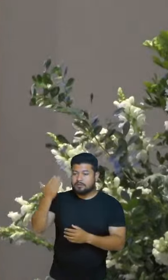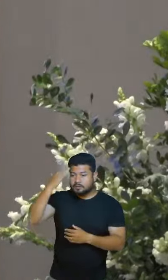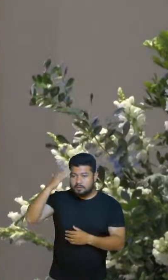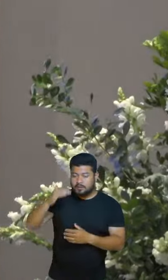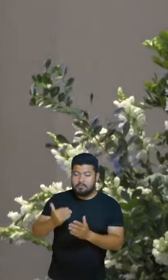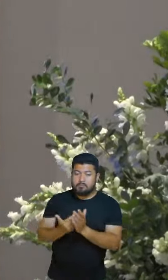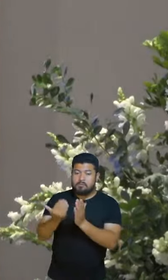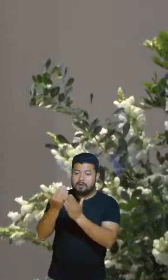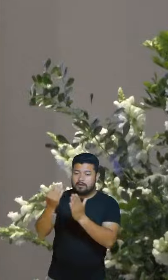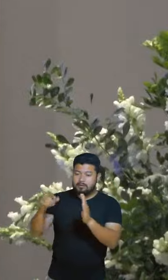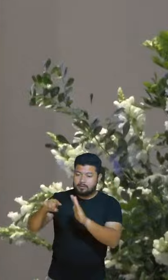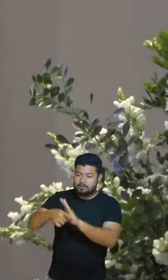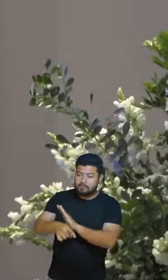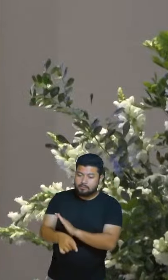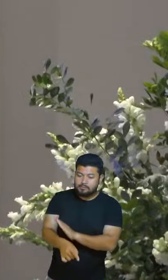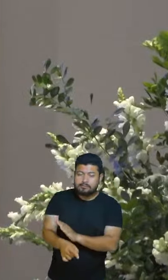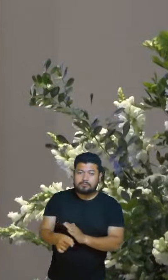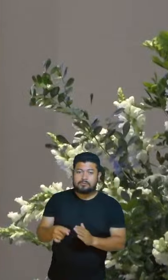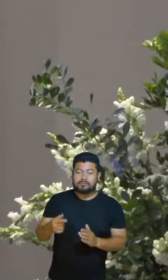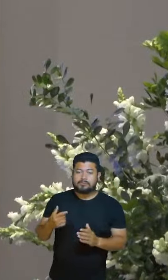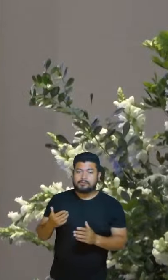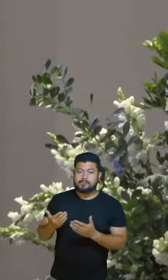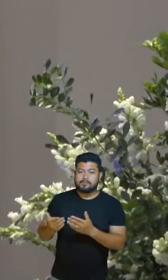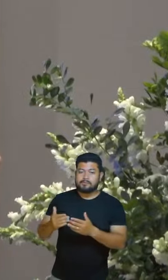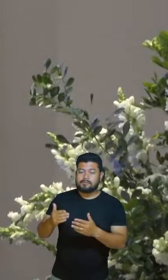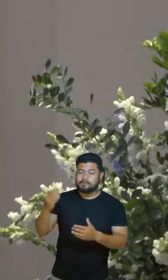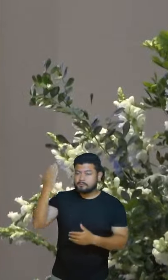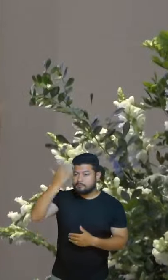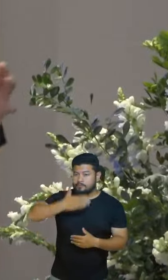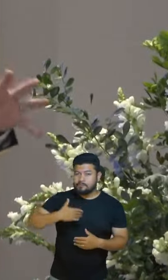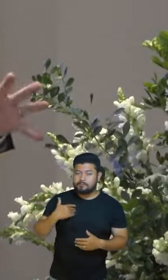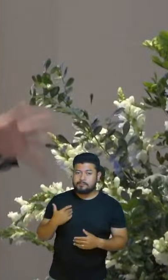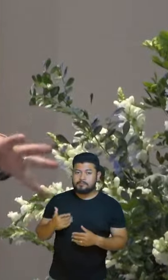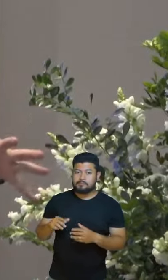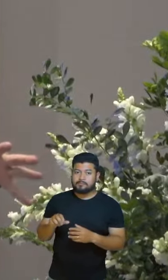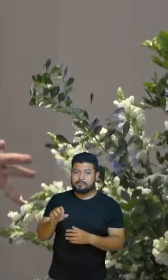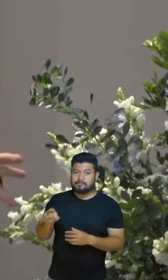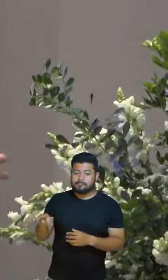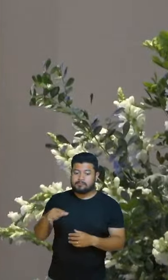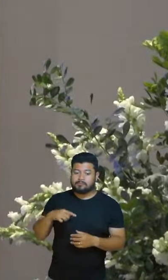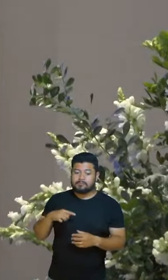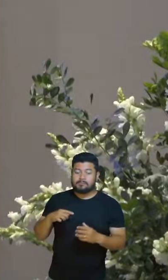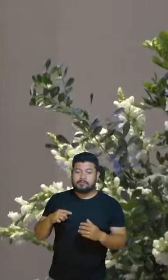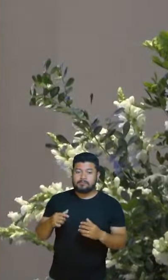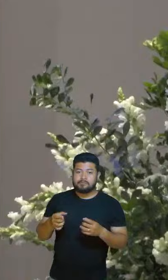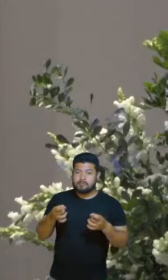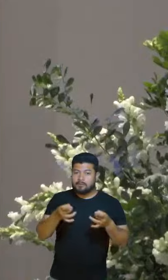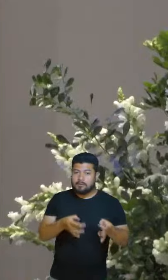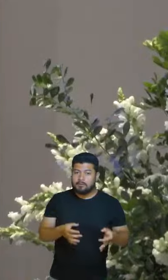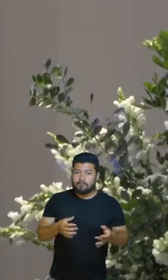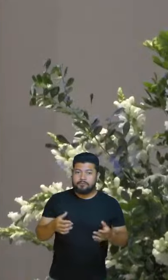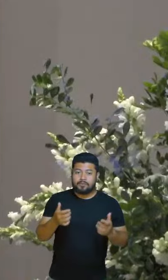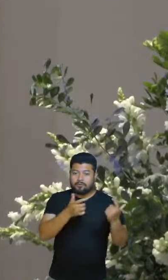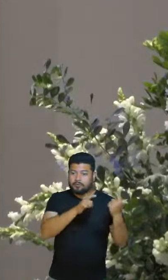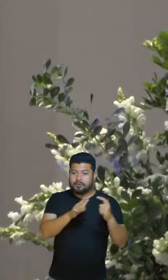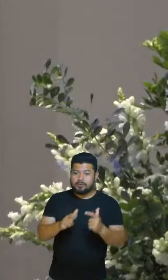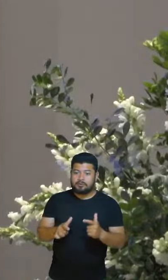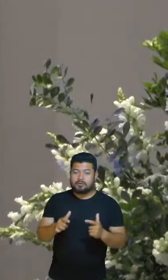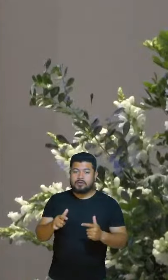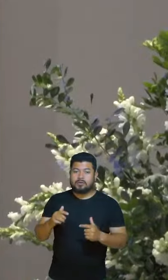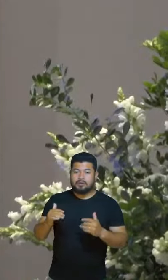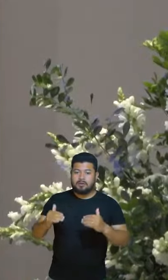adequado essa tese está comprovada abandonou seu tradicional argumento de autoridade para a necessidade de as partes